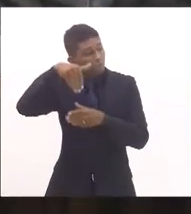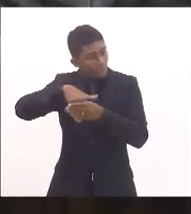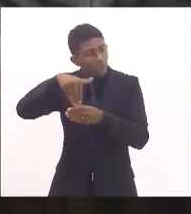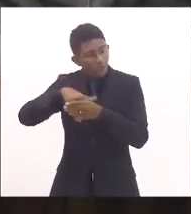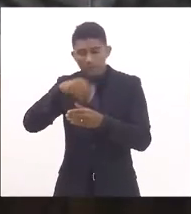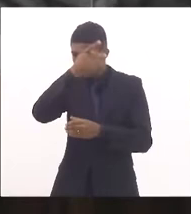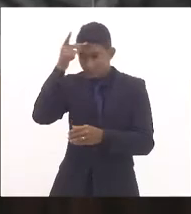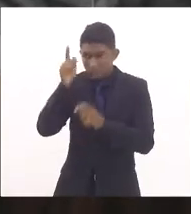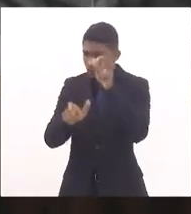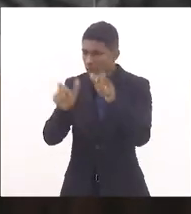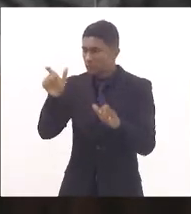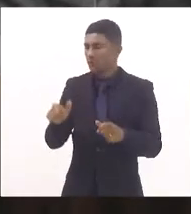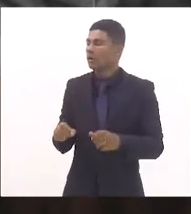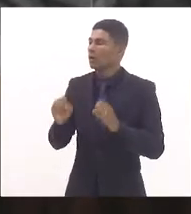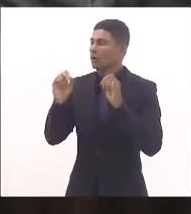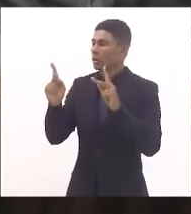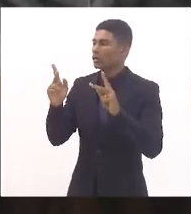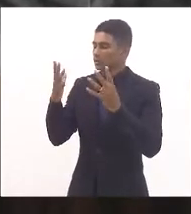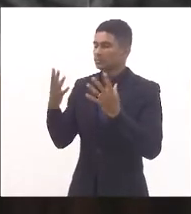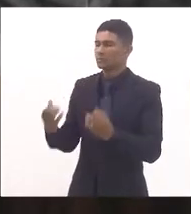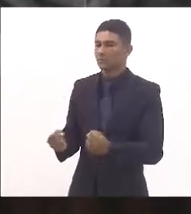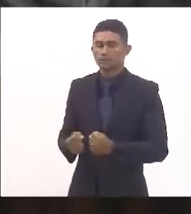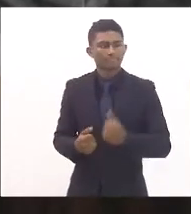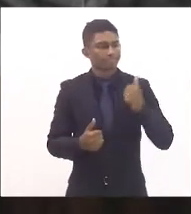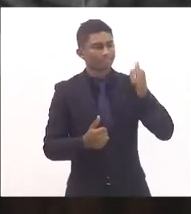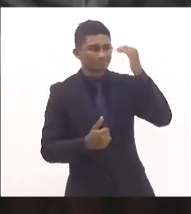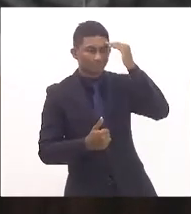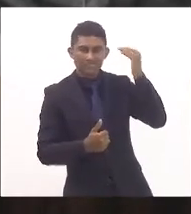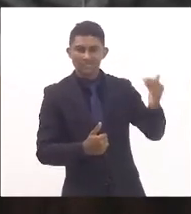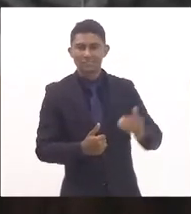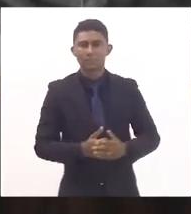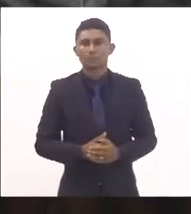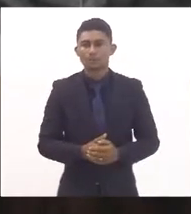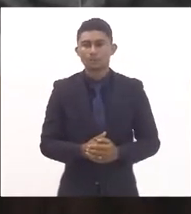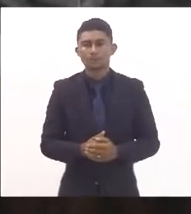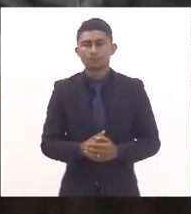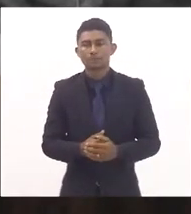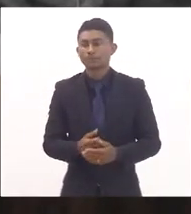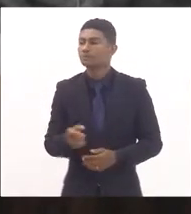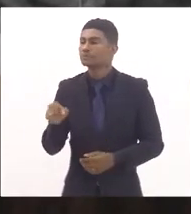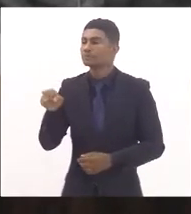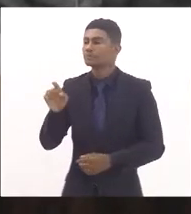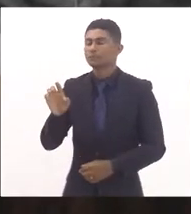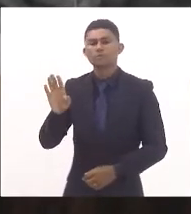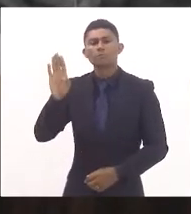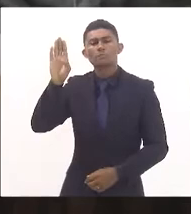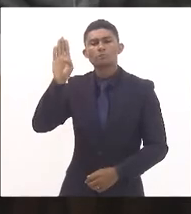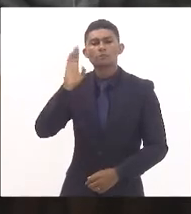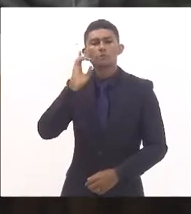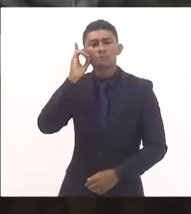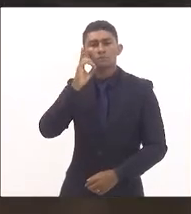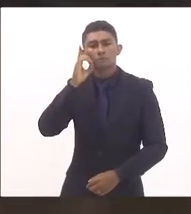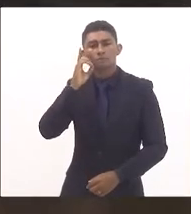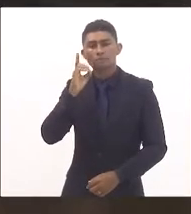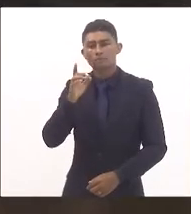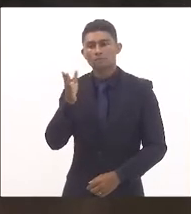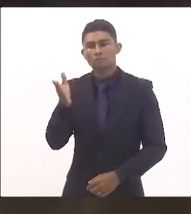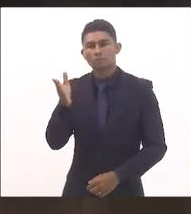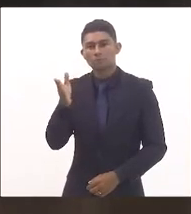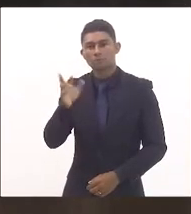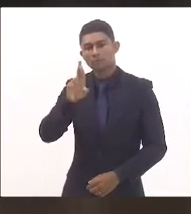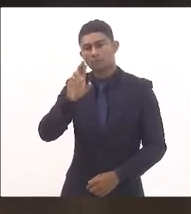Eleição. A presidência defere, pedido de Vossa Excelência. Ok, obrigado, presidente. São de ordem, deputado... Presidente, Vossa Excelência sabe por que